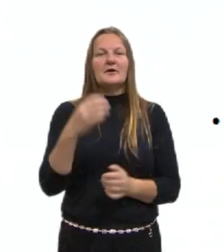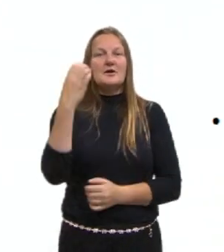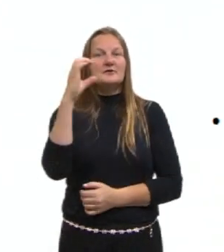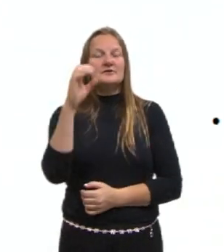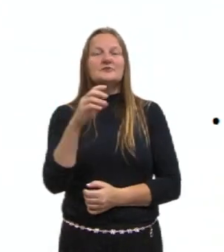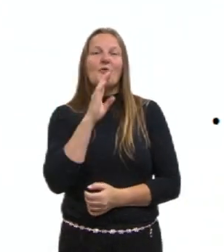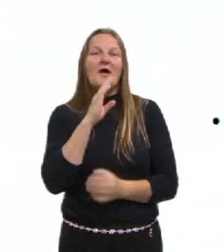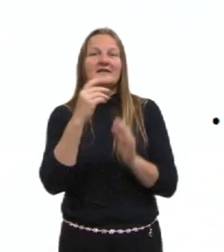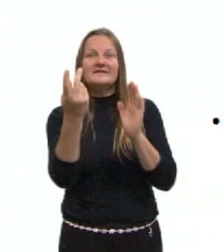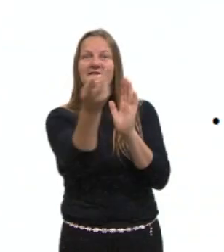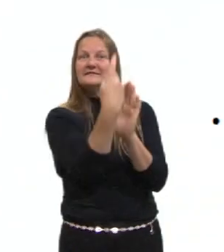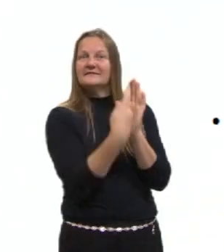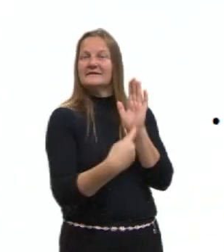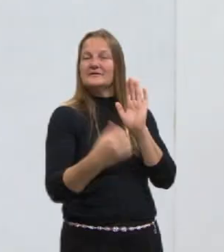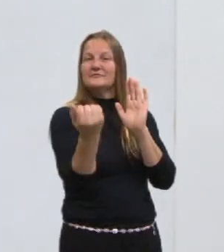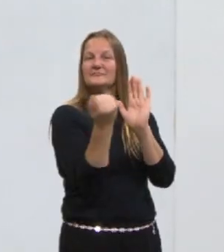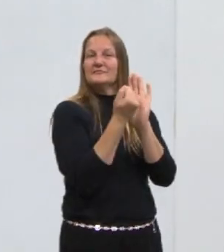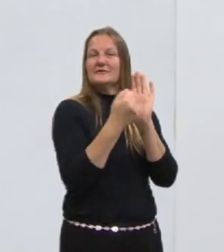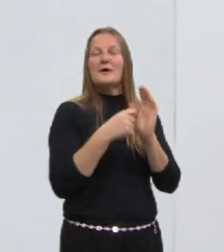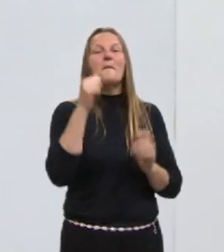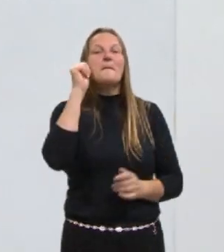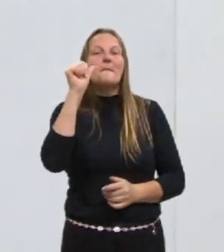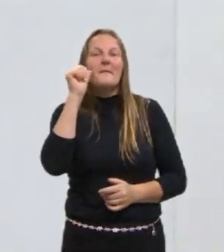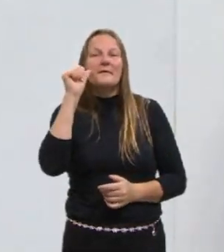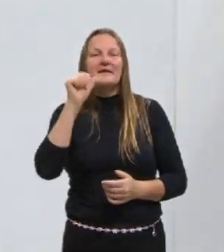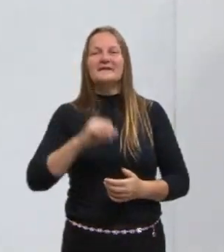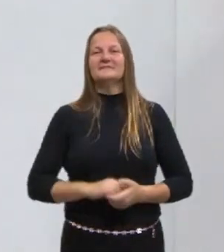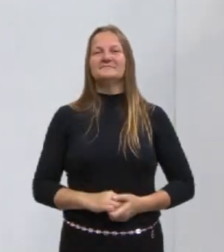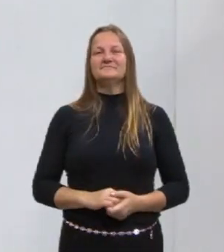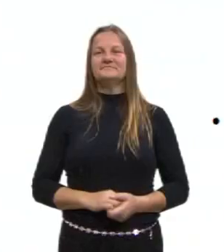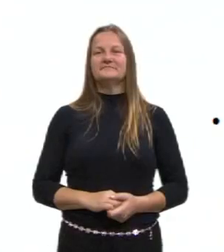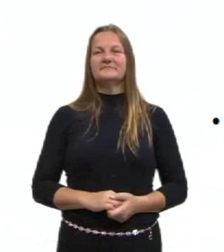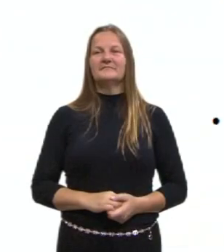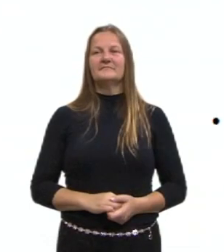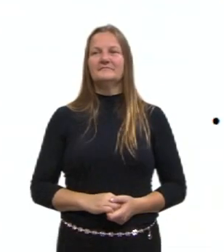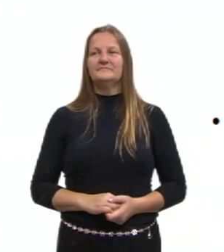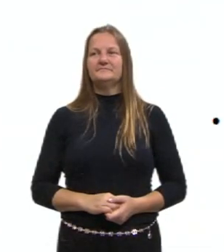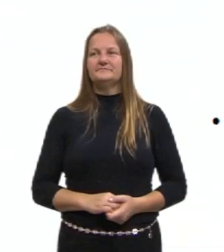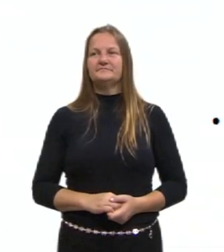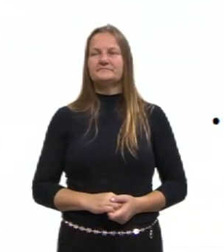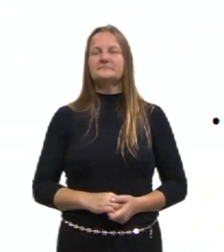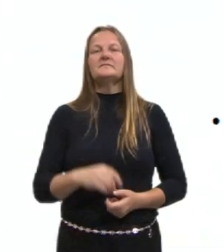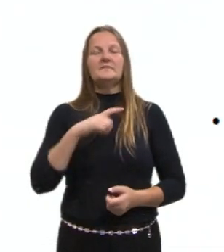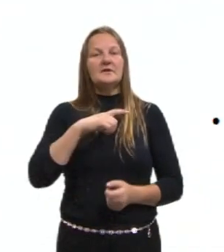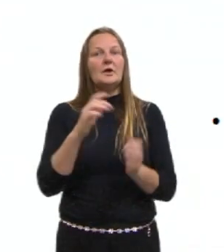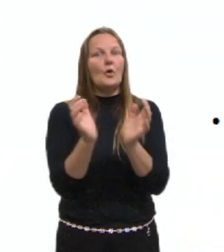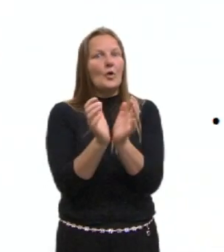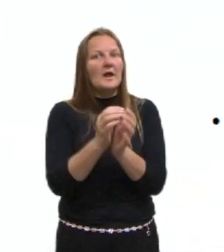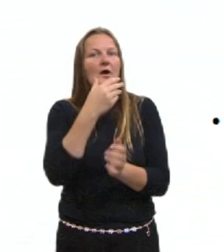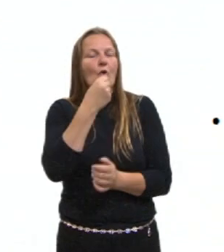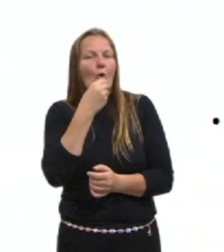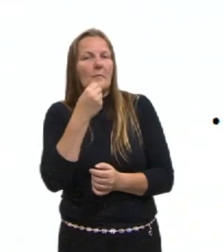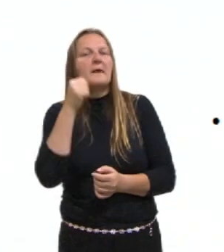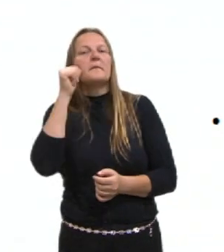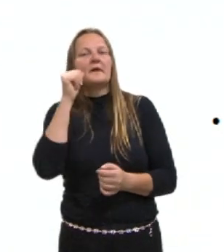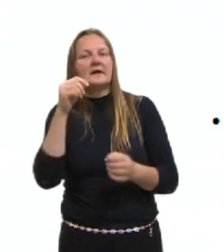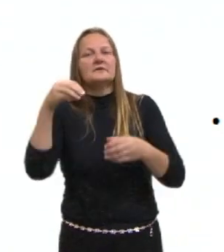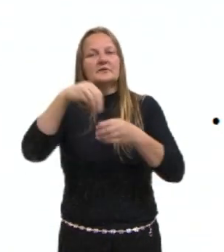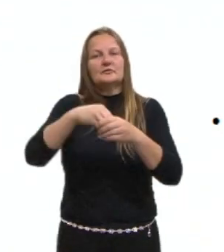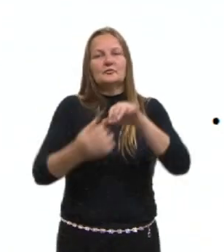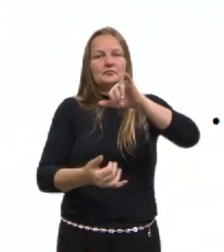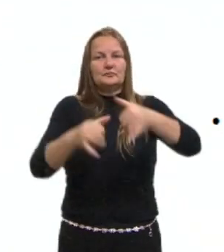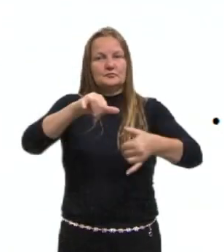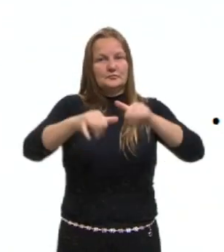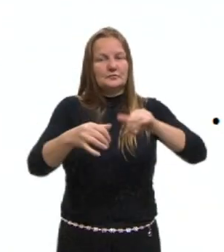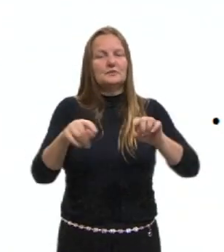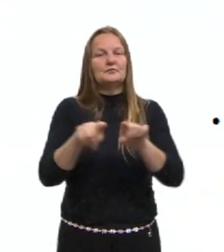já conhece, né? Só que mulher. Né? Exatamente. E tinha bastante homens e muitas mulheres no meu laboratório. Ele era bem